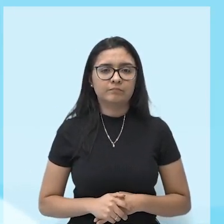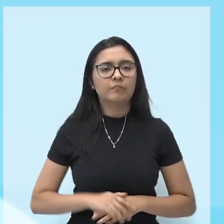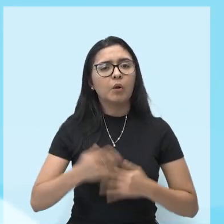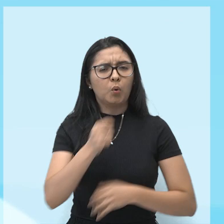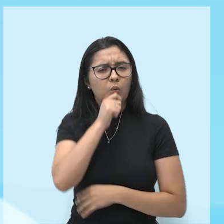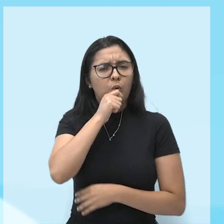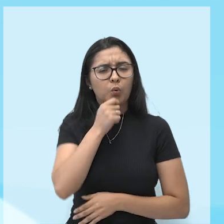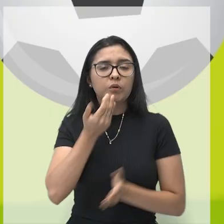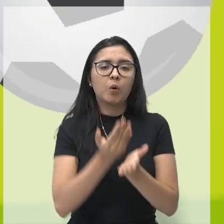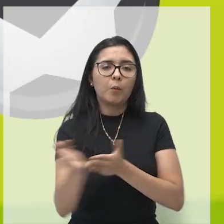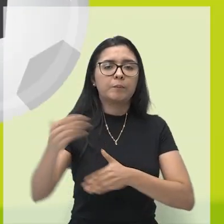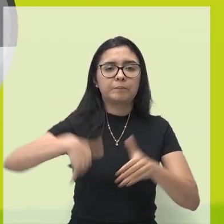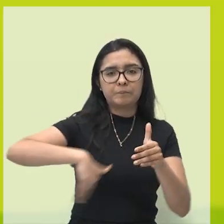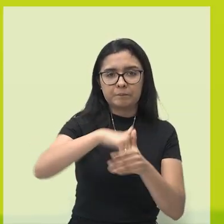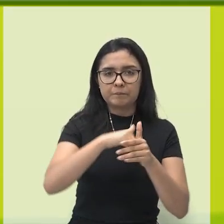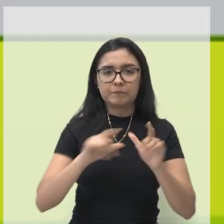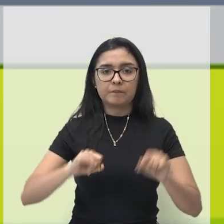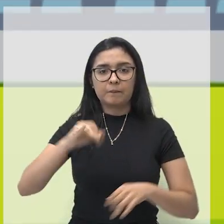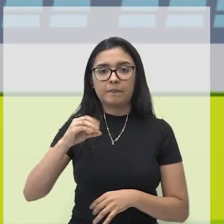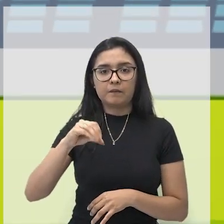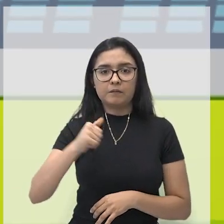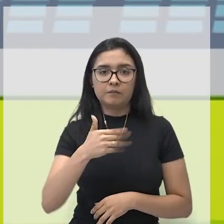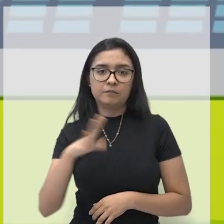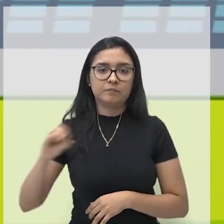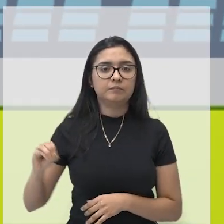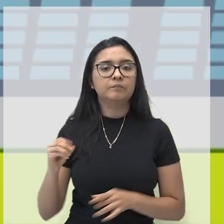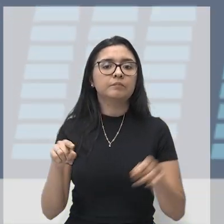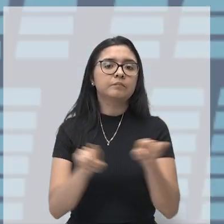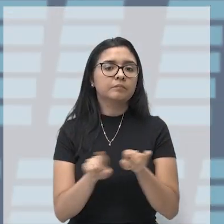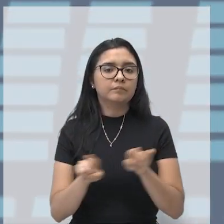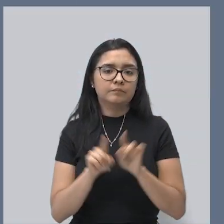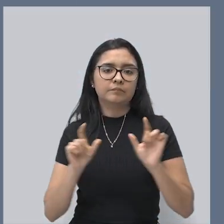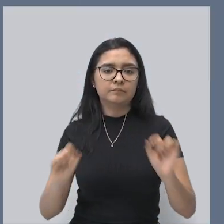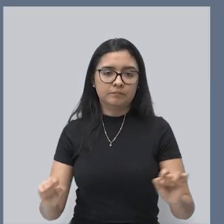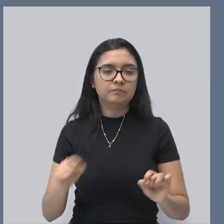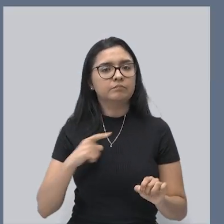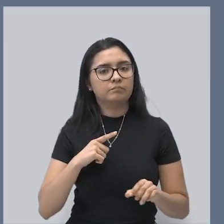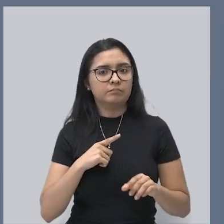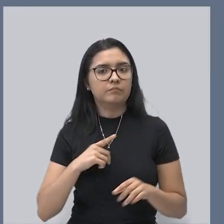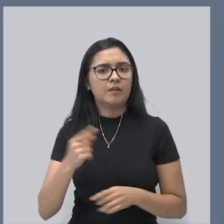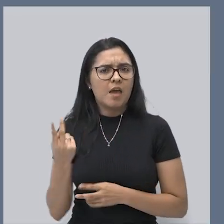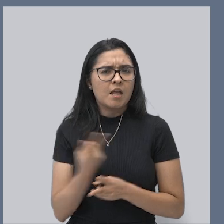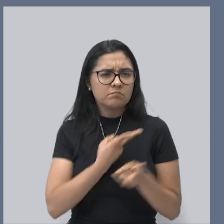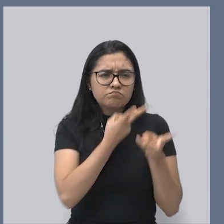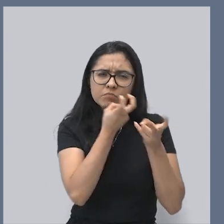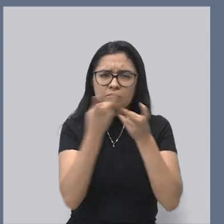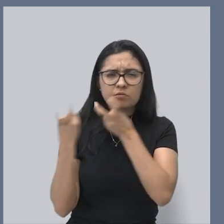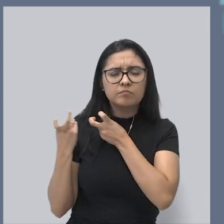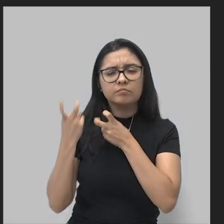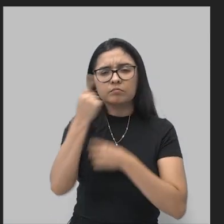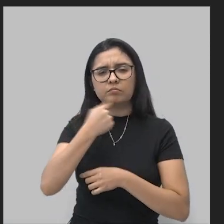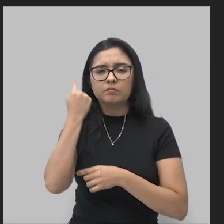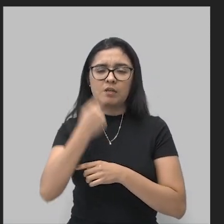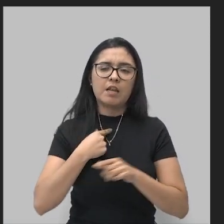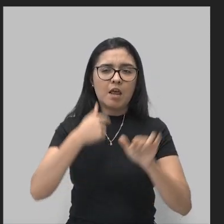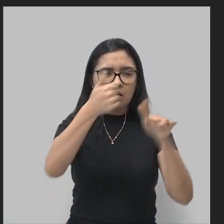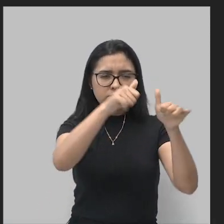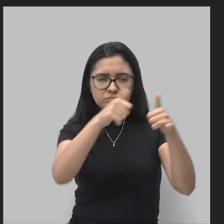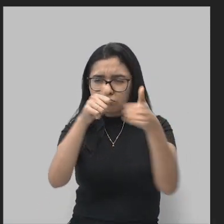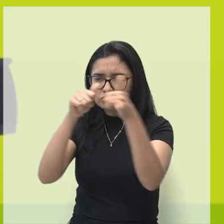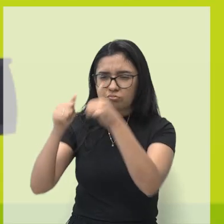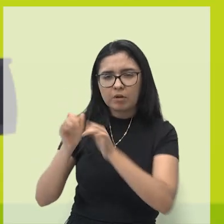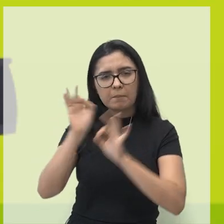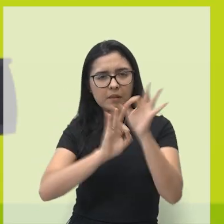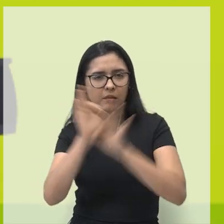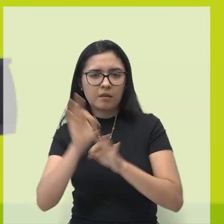e o jogo começa. João, com agilidade e foco, recebe a bola. Com um olhar determinado, João avalia o campo e planeja seu